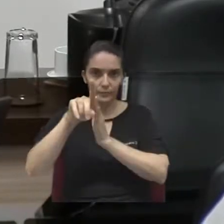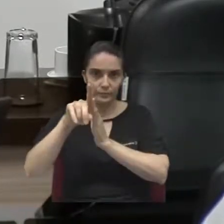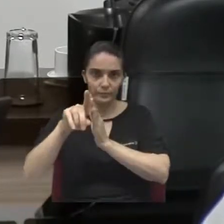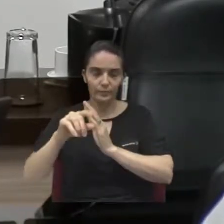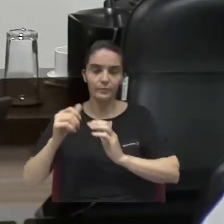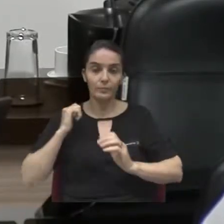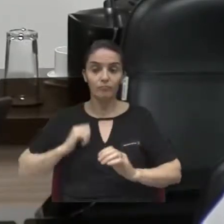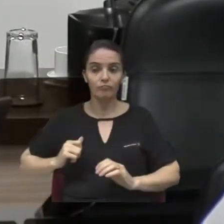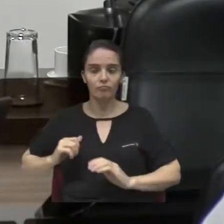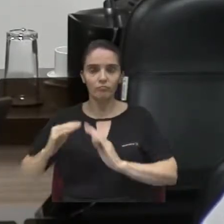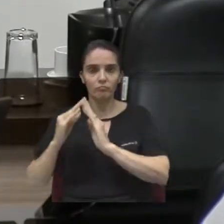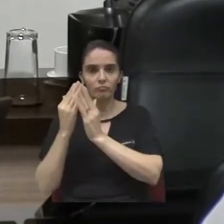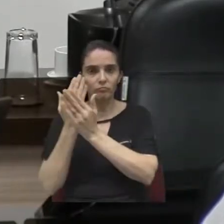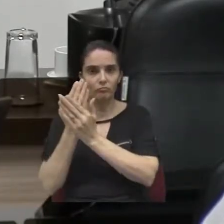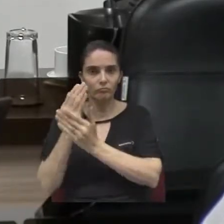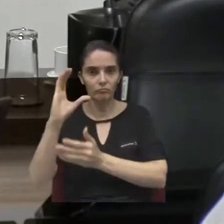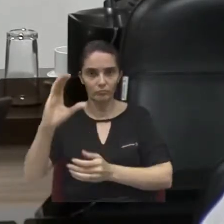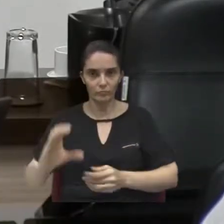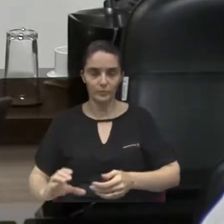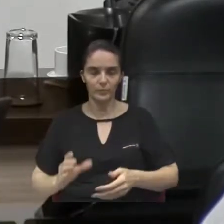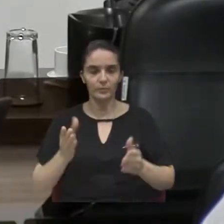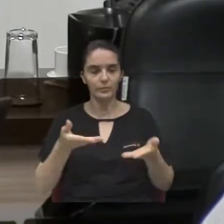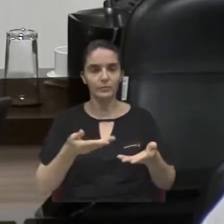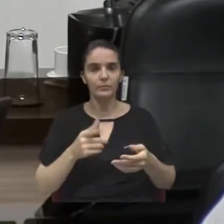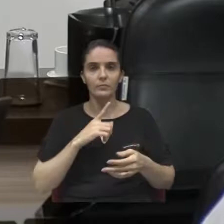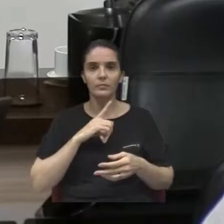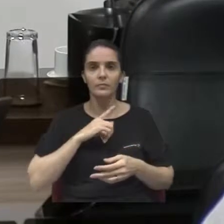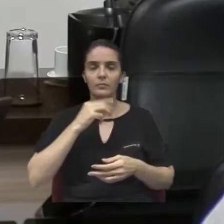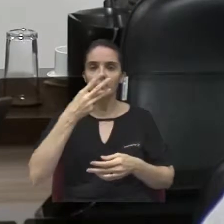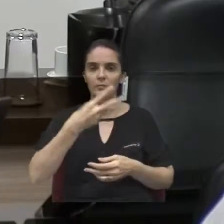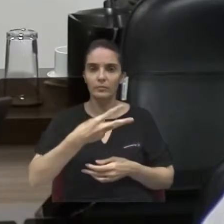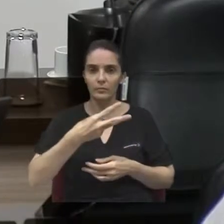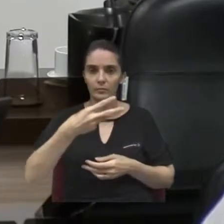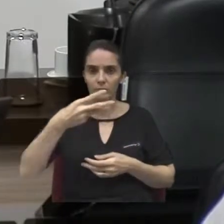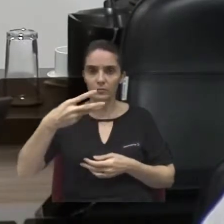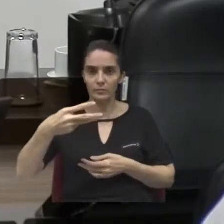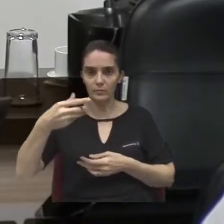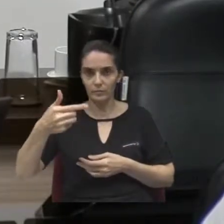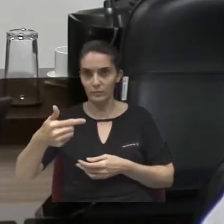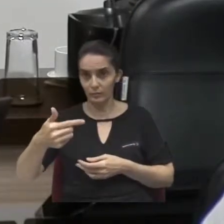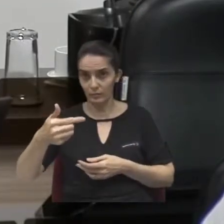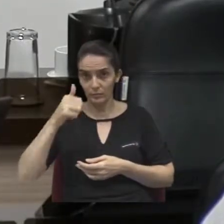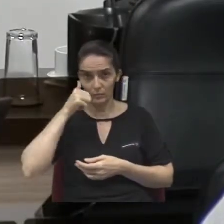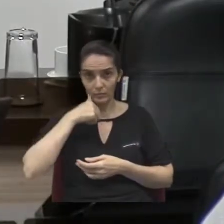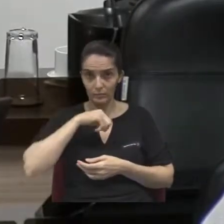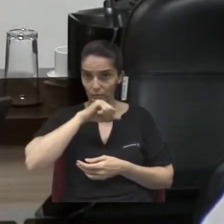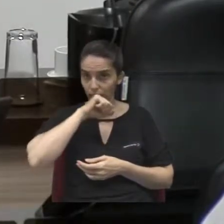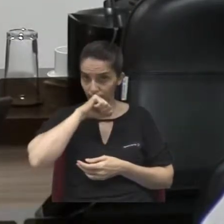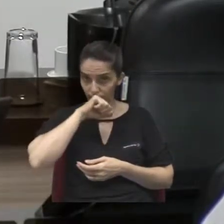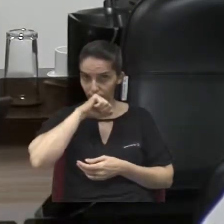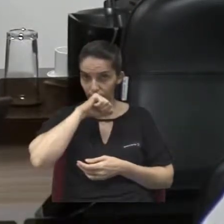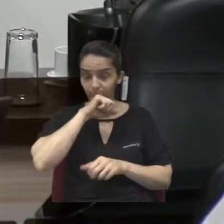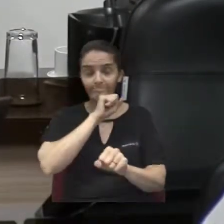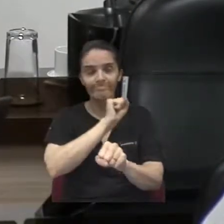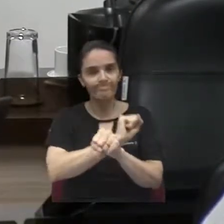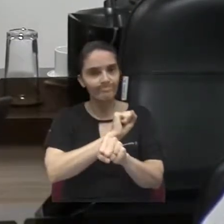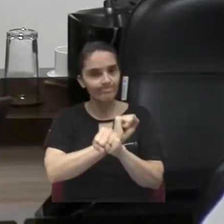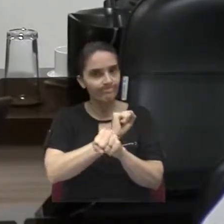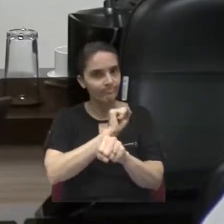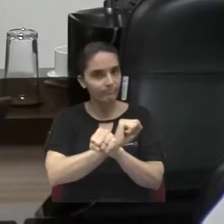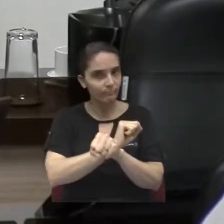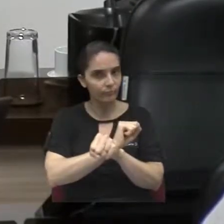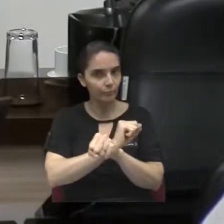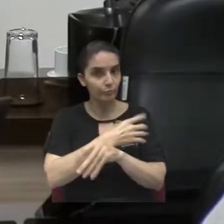Creche. Hoje, nós estamos com 332 mães aguardando para que seus